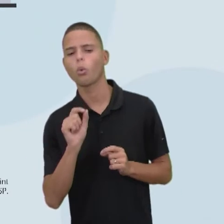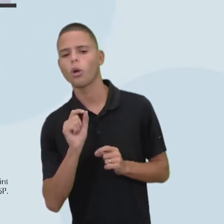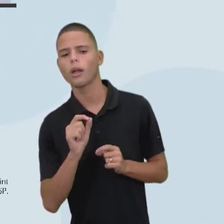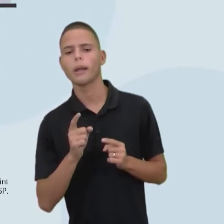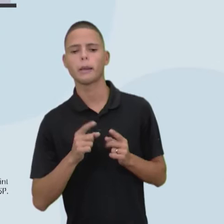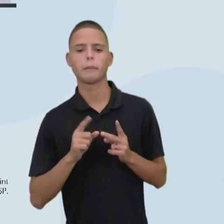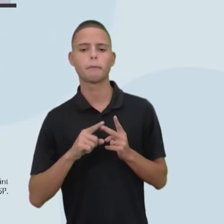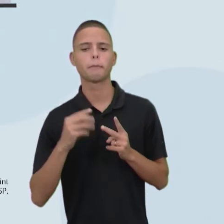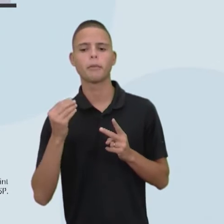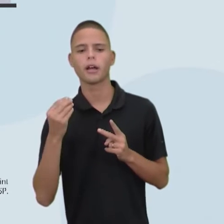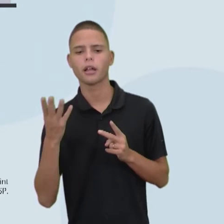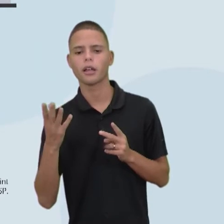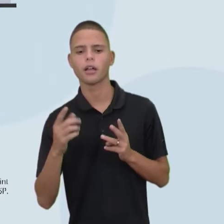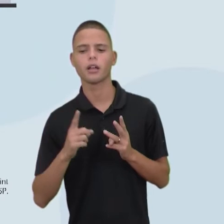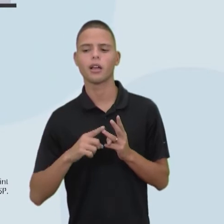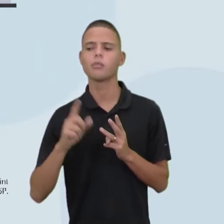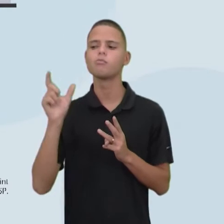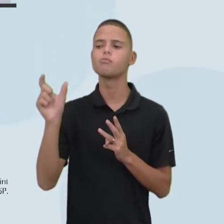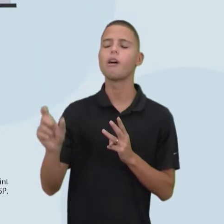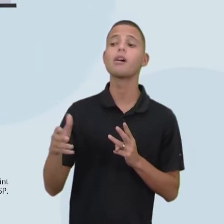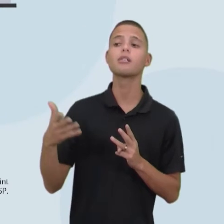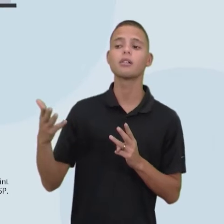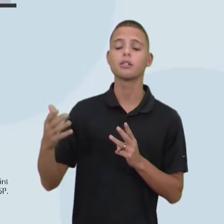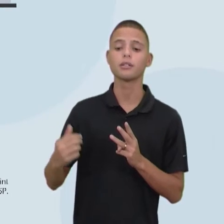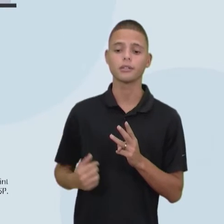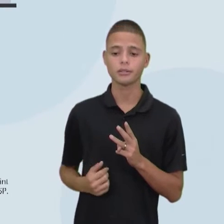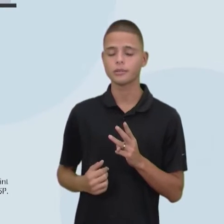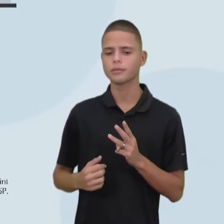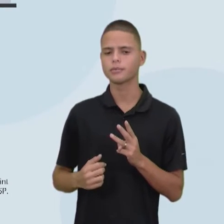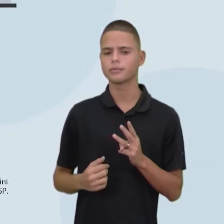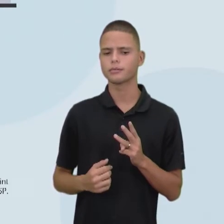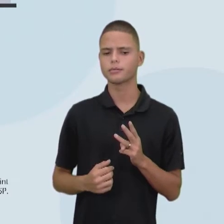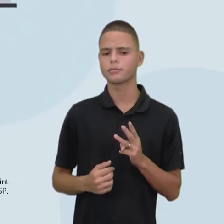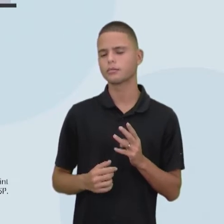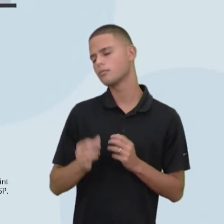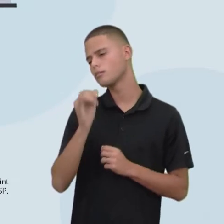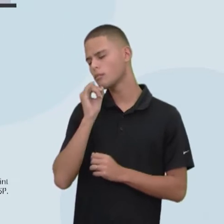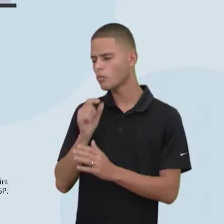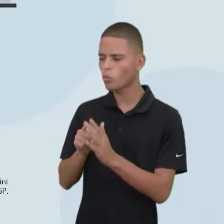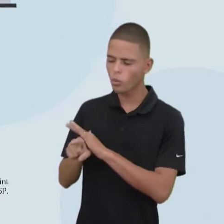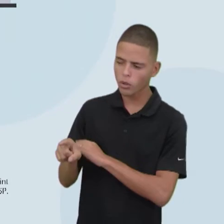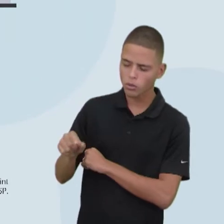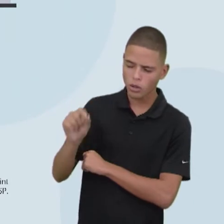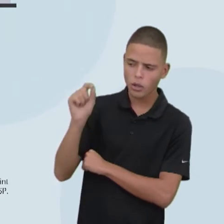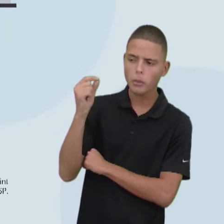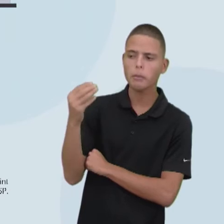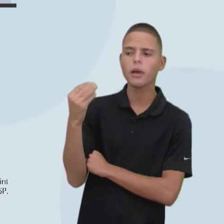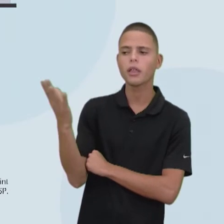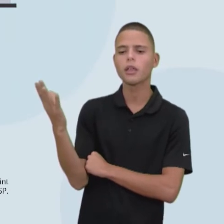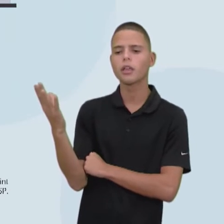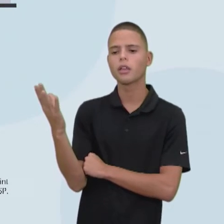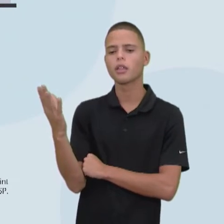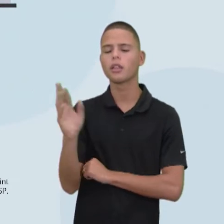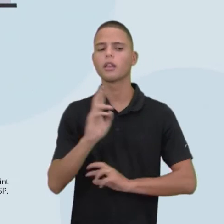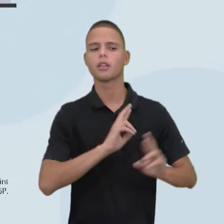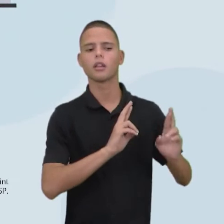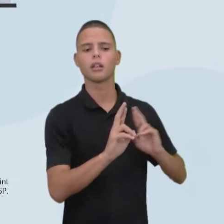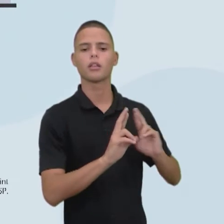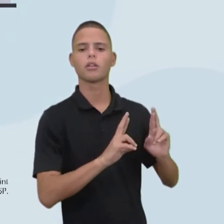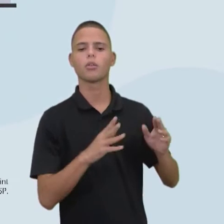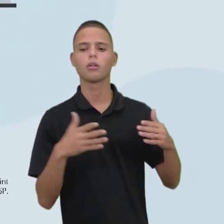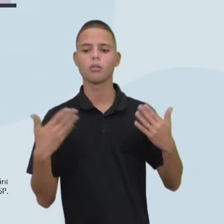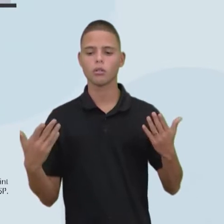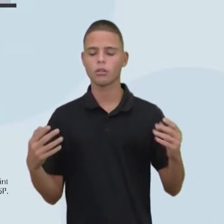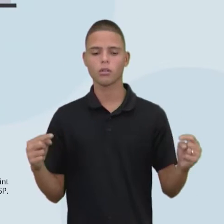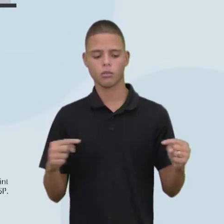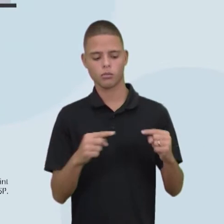para quê? Né? São 3 perguntas interessantes. Por que você está fazendo esse produto? O que ele é? Qual a relevância dele, desse